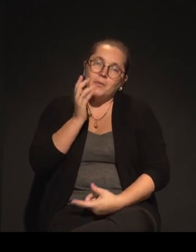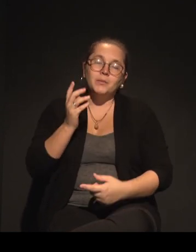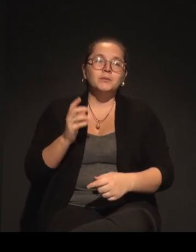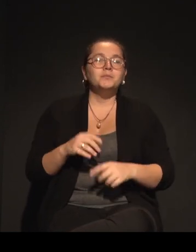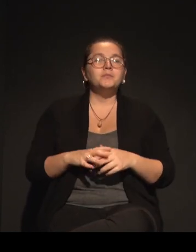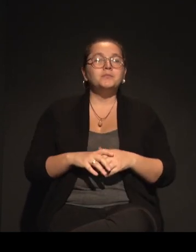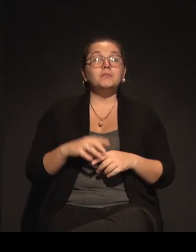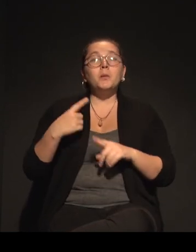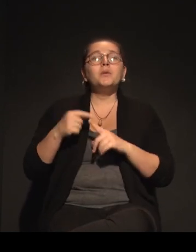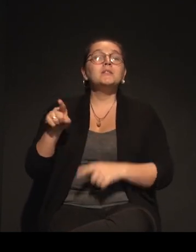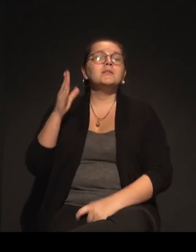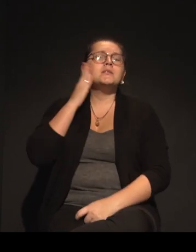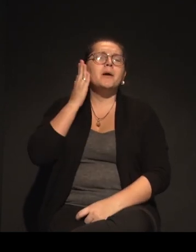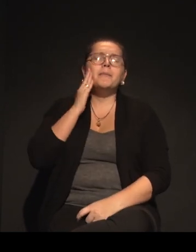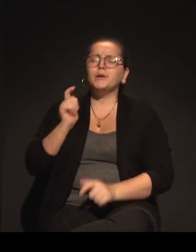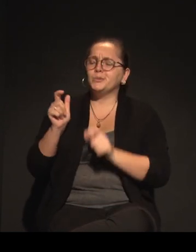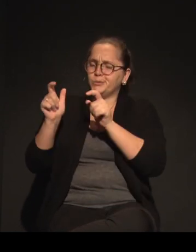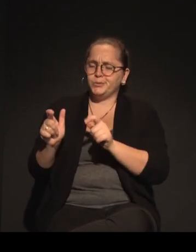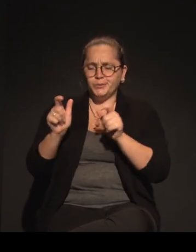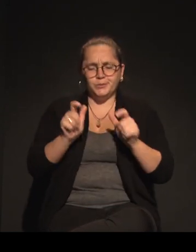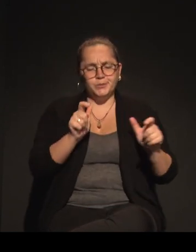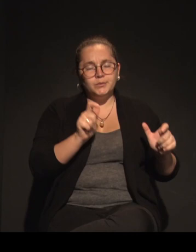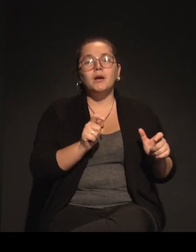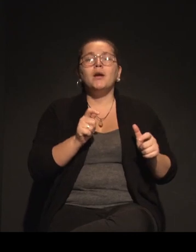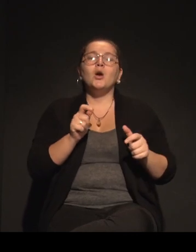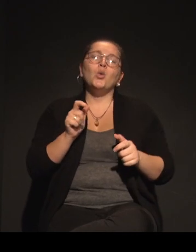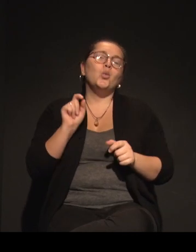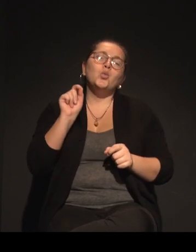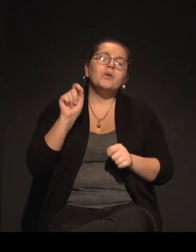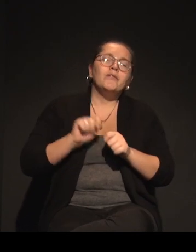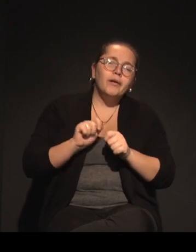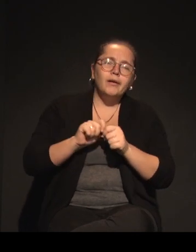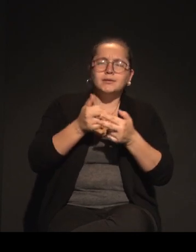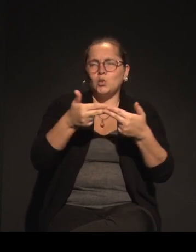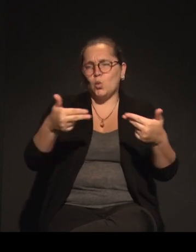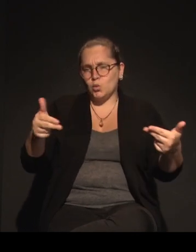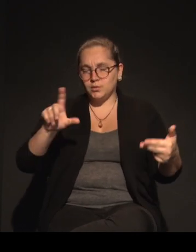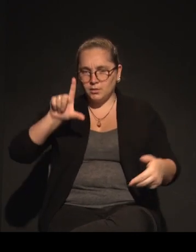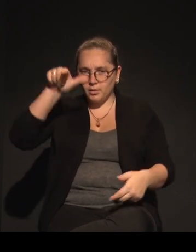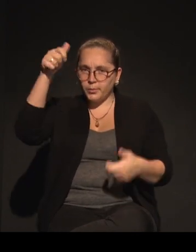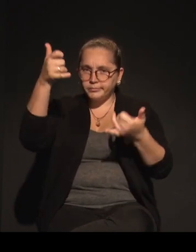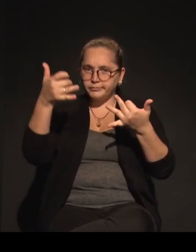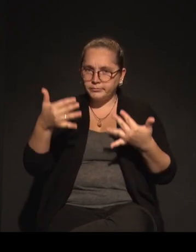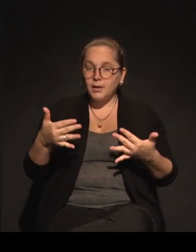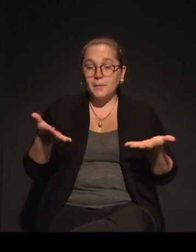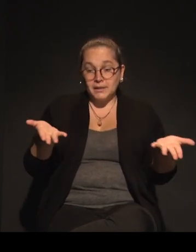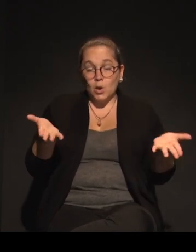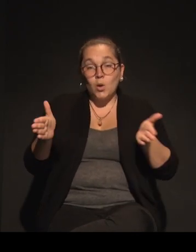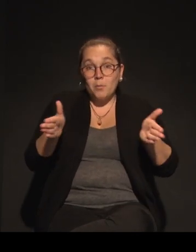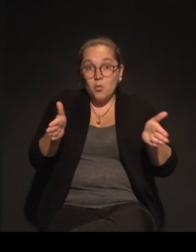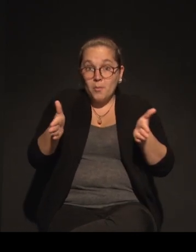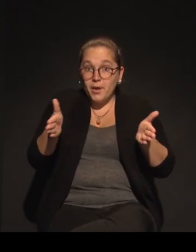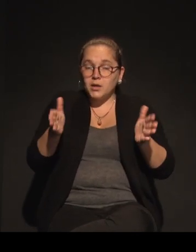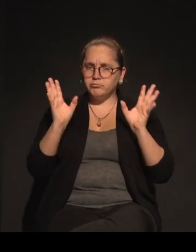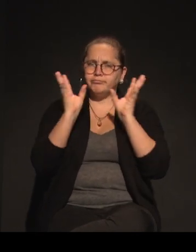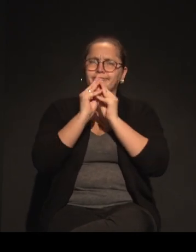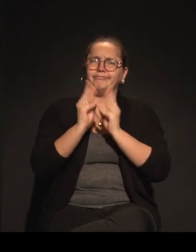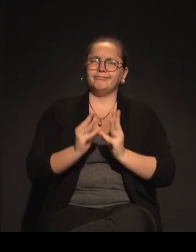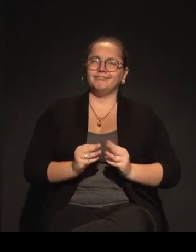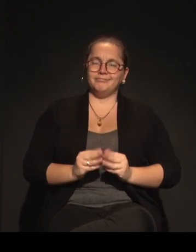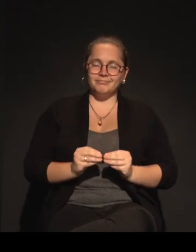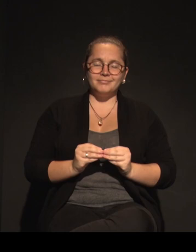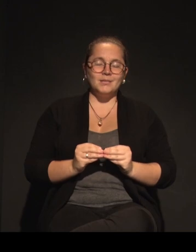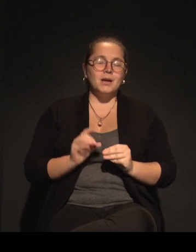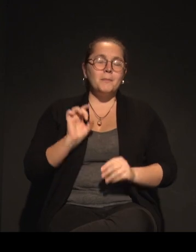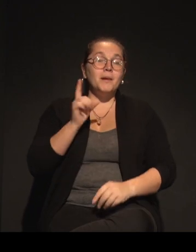saber de onde eles vêm e quem são o que fazem depois vão falar mais mas nesse momento é mais pra gente fazer